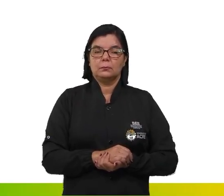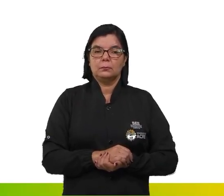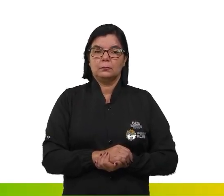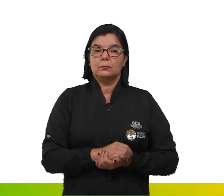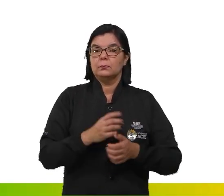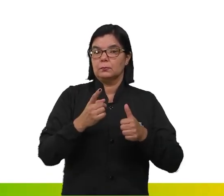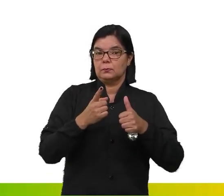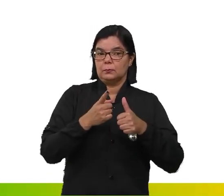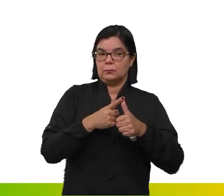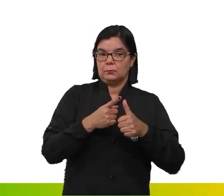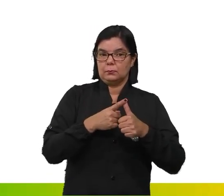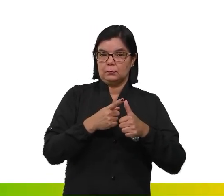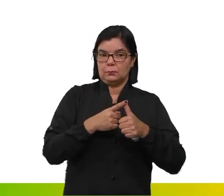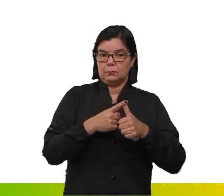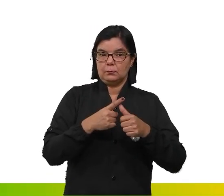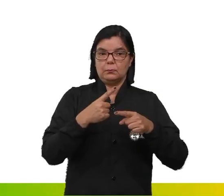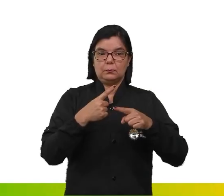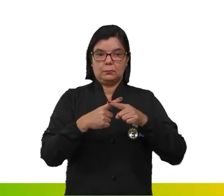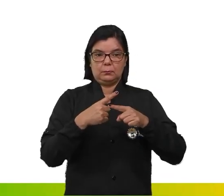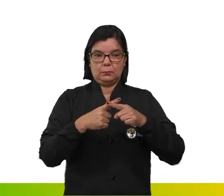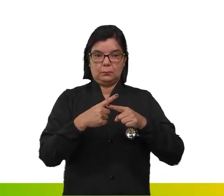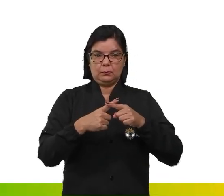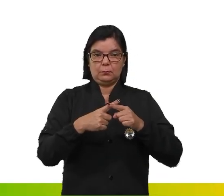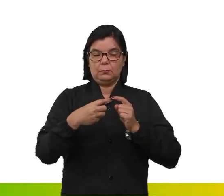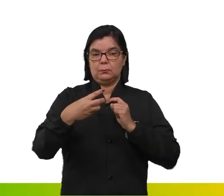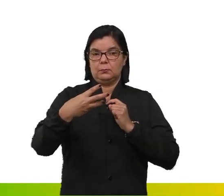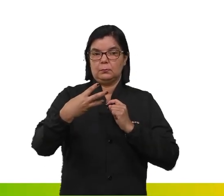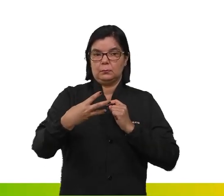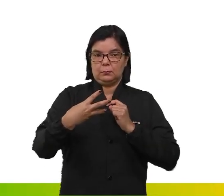Então, o primeiro terreno eu pego e vou multiplicar por 3.